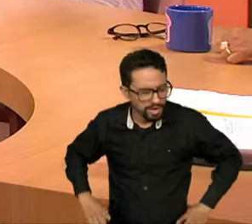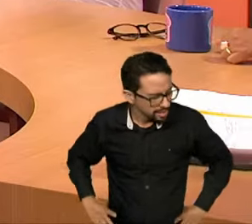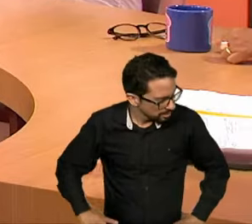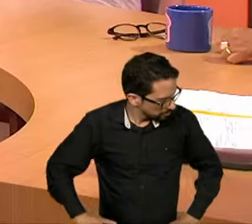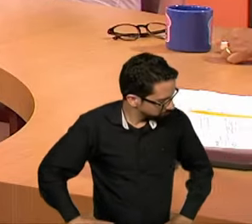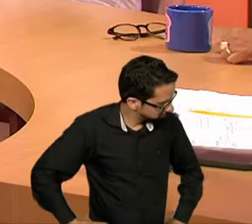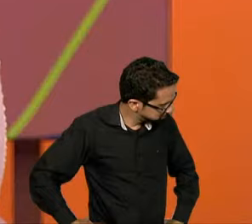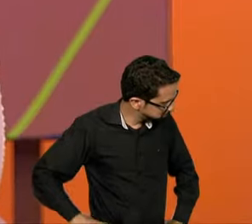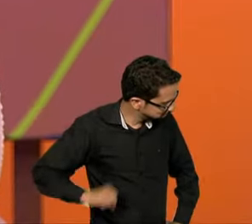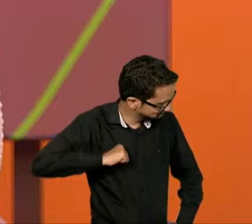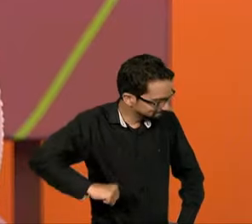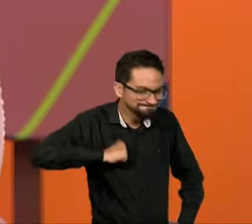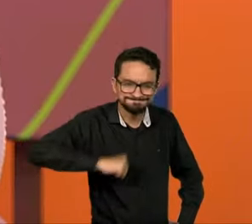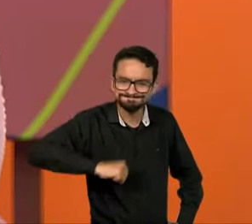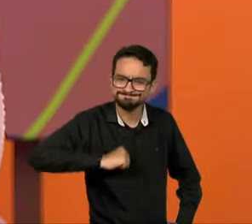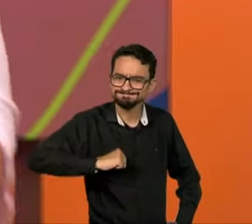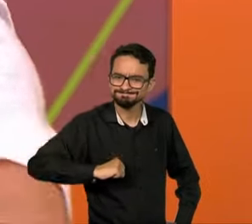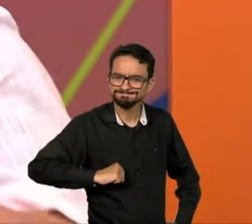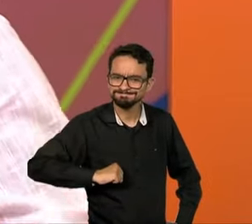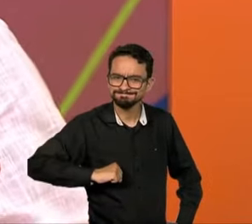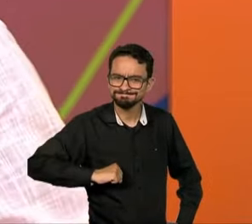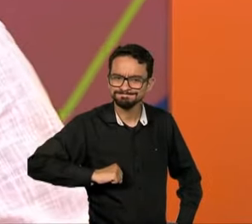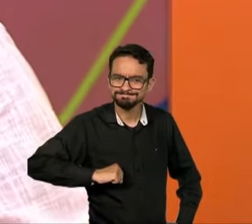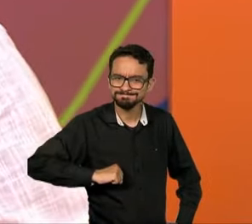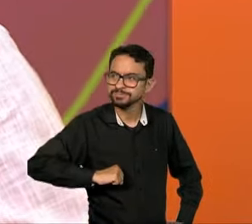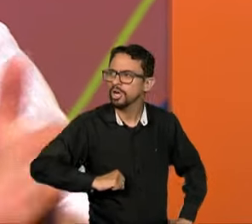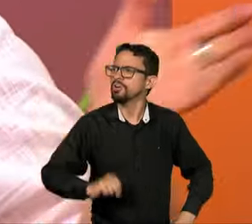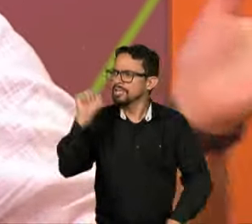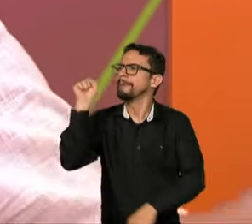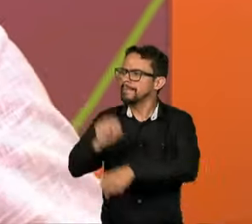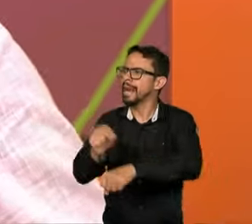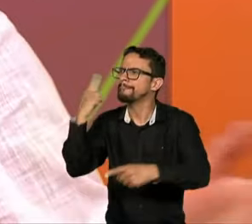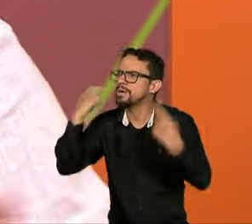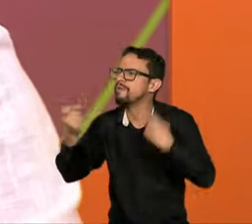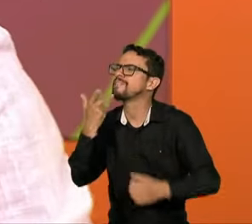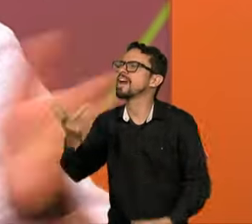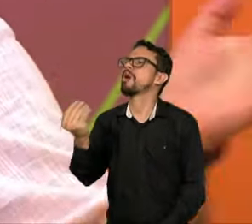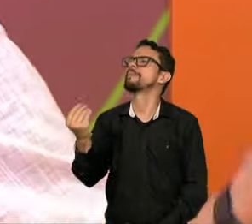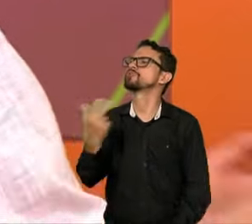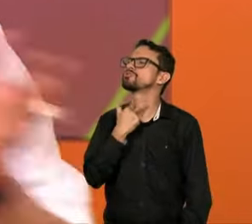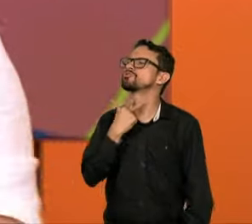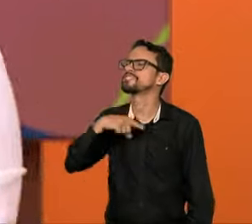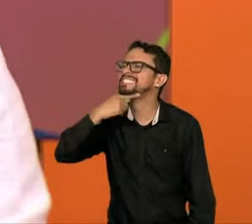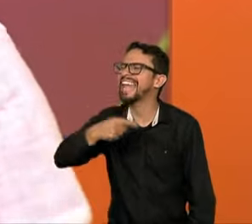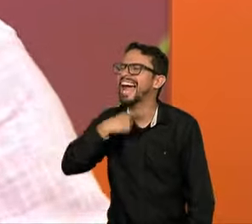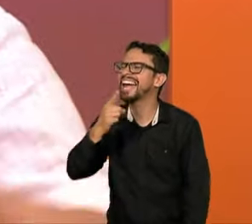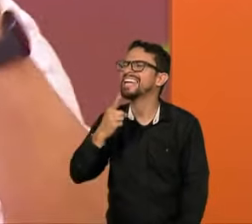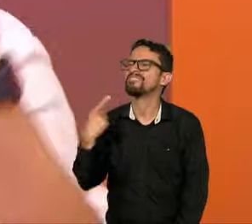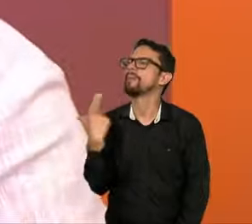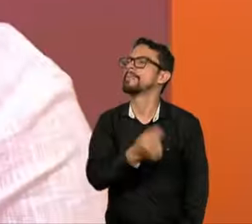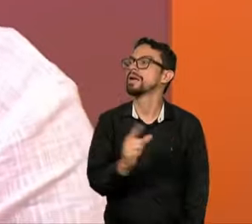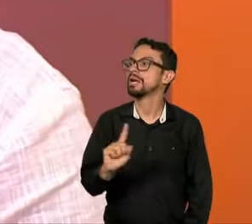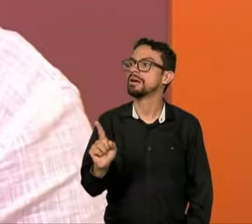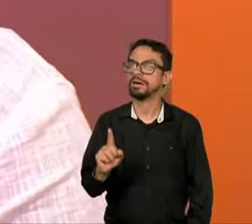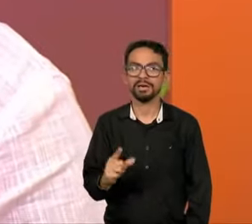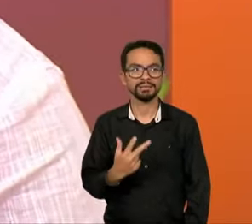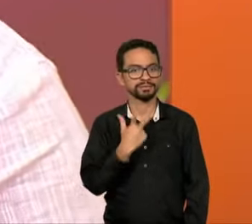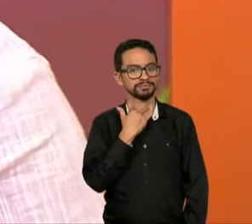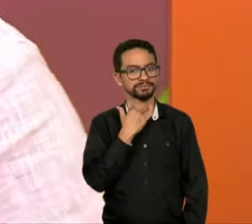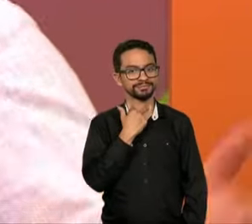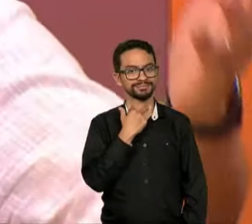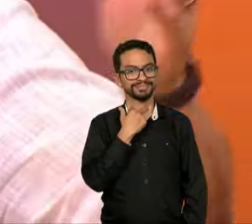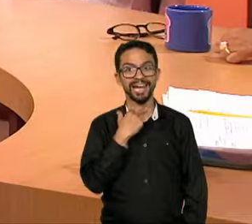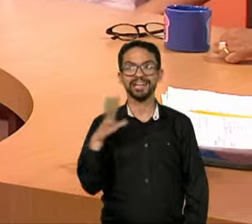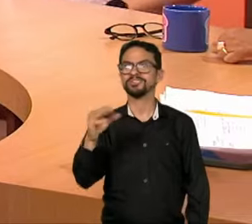Ficou emburrado. Não, meu Deus. Se vocês não pararem de fazer barulho, eu não posso falar. Eu tenho que falar pra poder ir embora. Aí eu corria mais